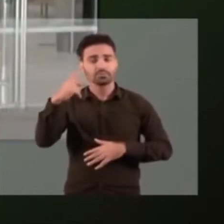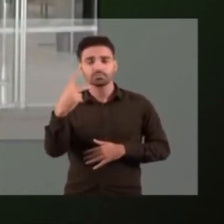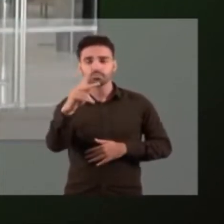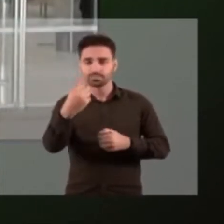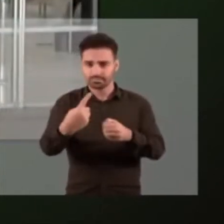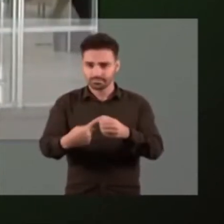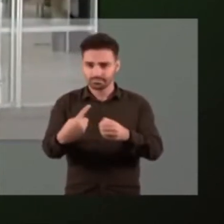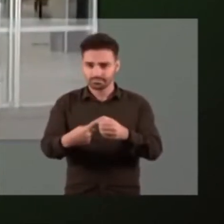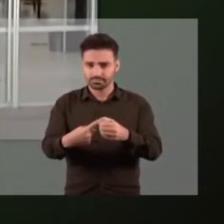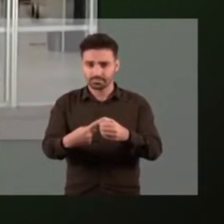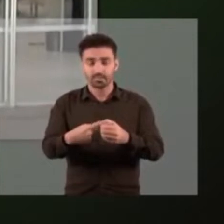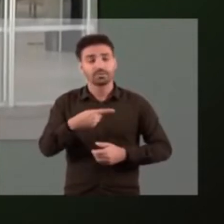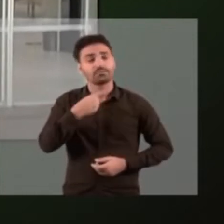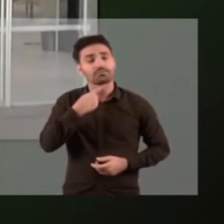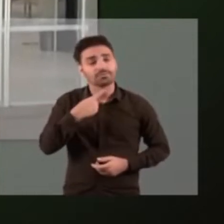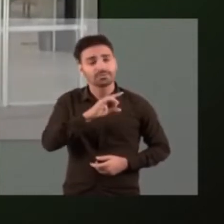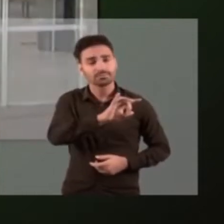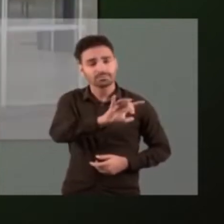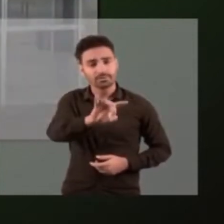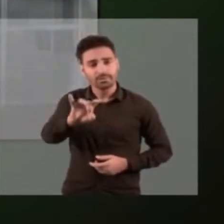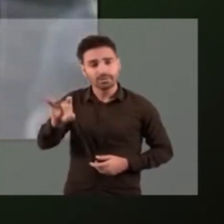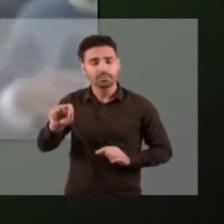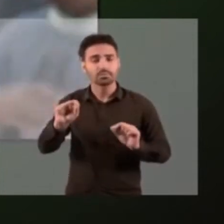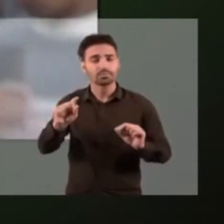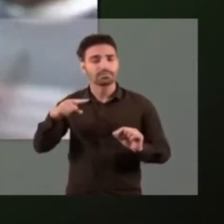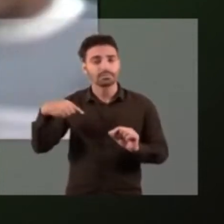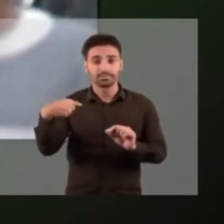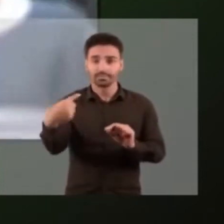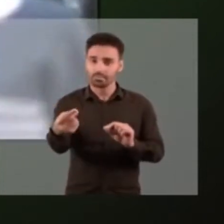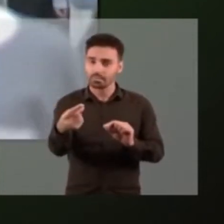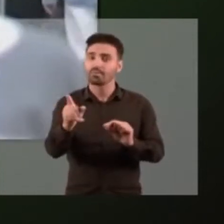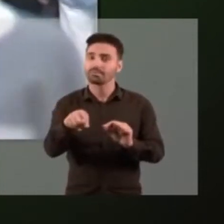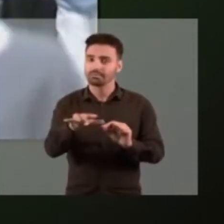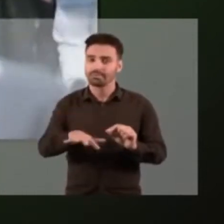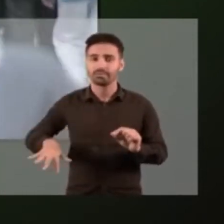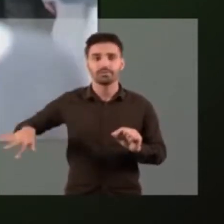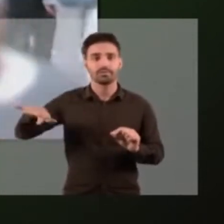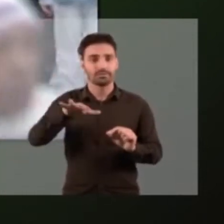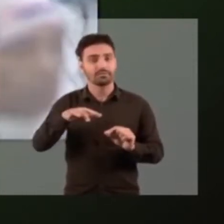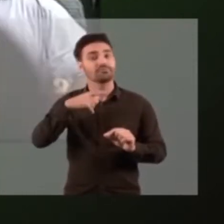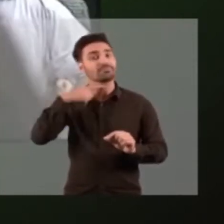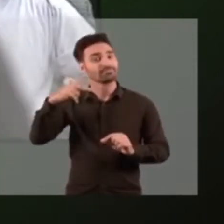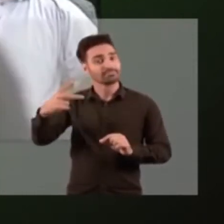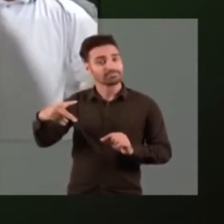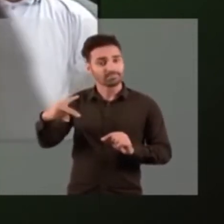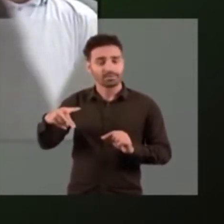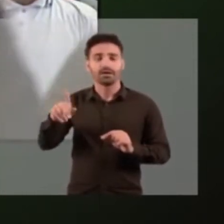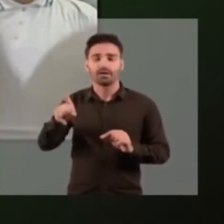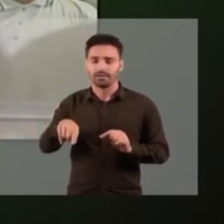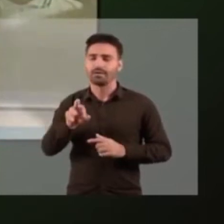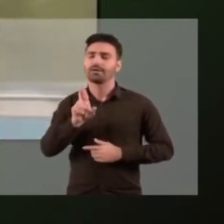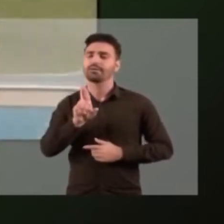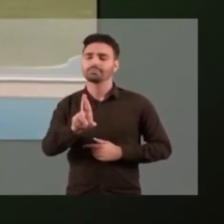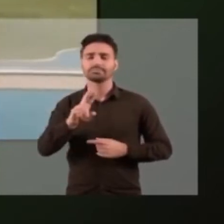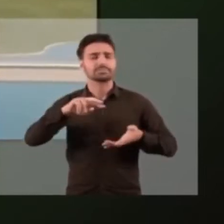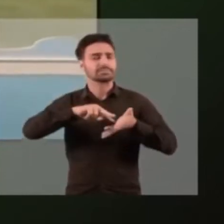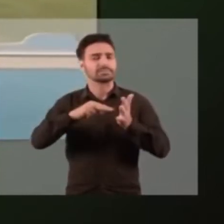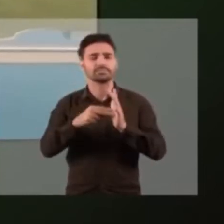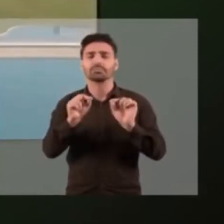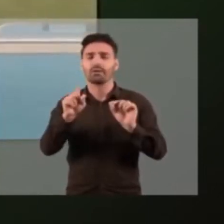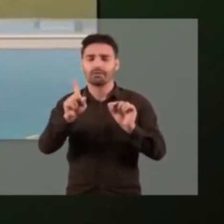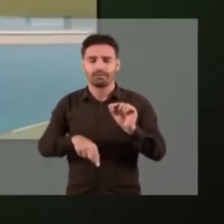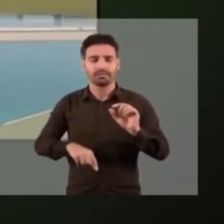cidade. A vontade de cada um, que depois deve se constituir em vontade coletiva, é o resultado do exercício da sua